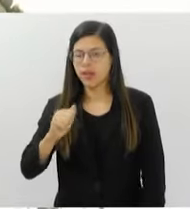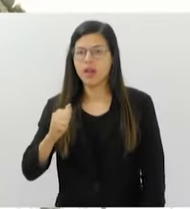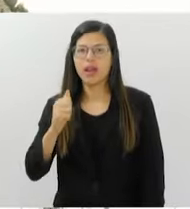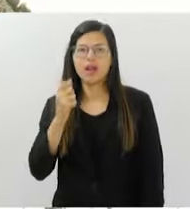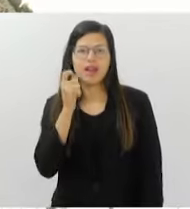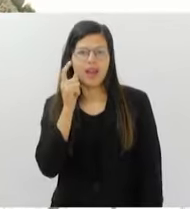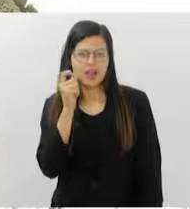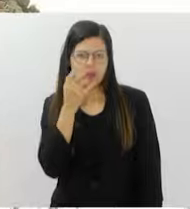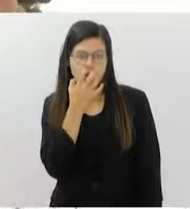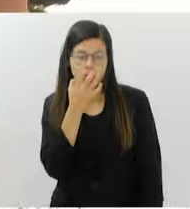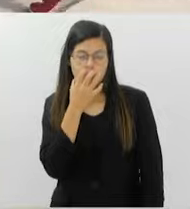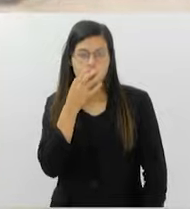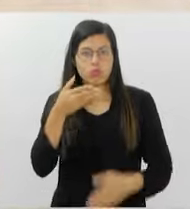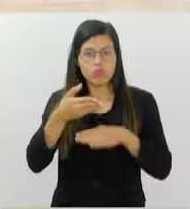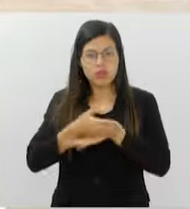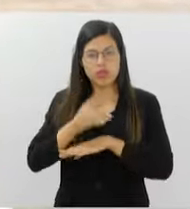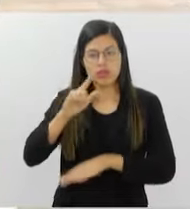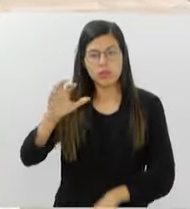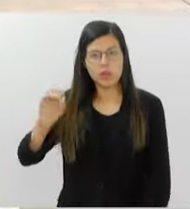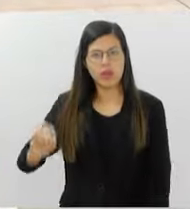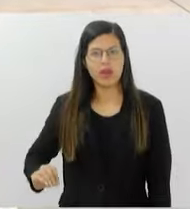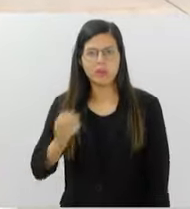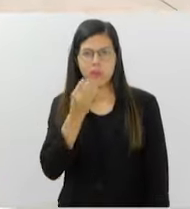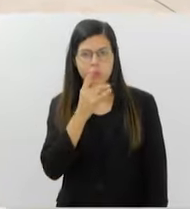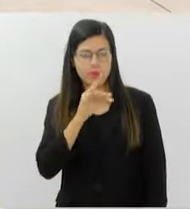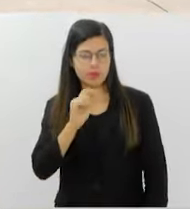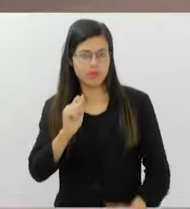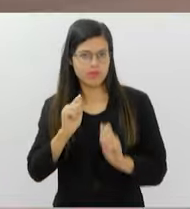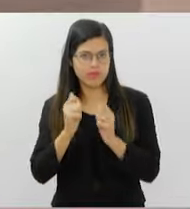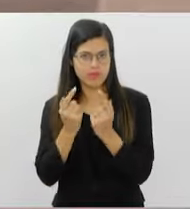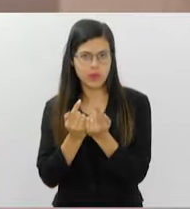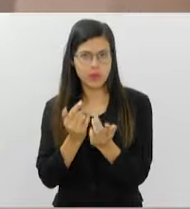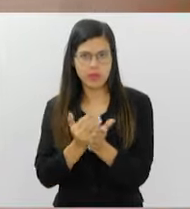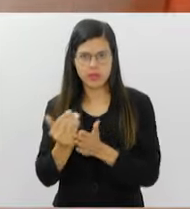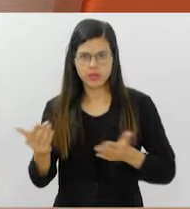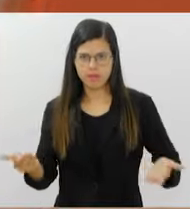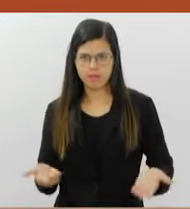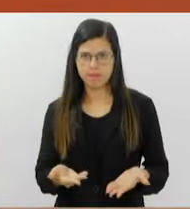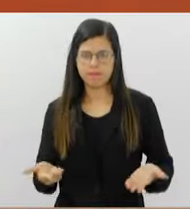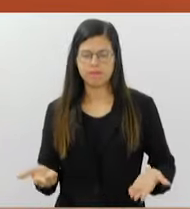bairros da Zona Oeste do Rio. O Bom Dia Alerj começa agora.